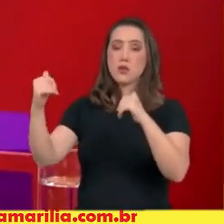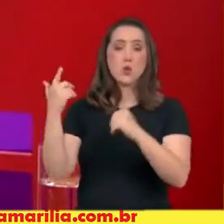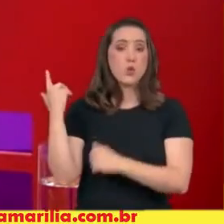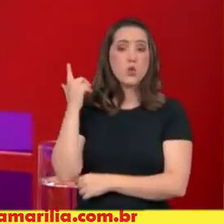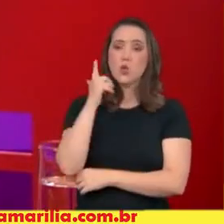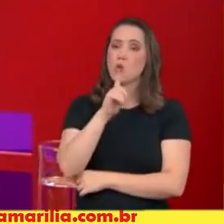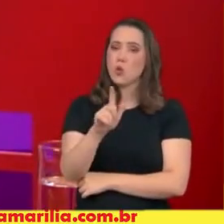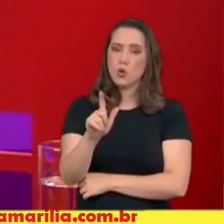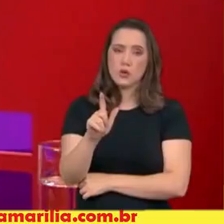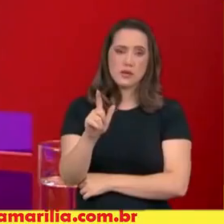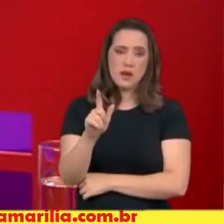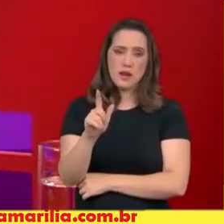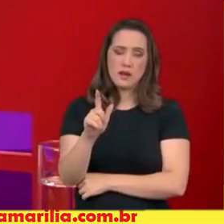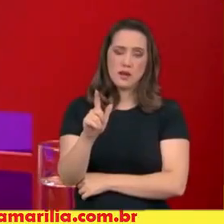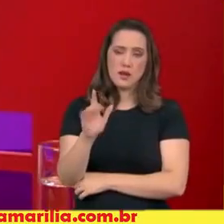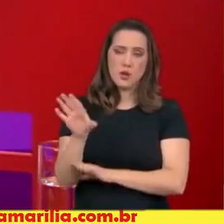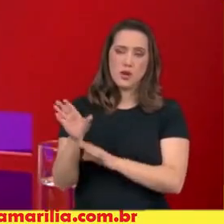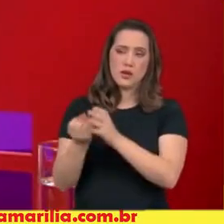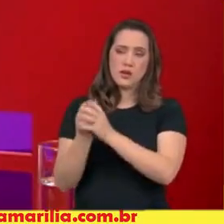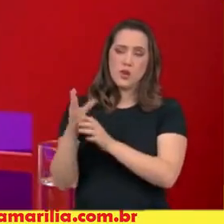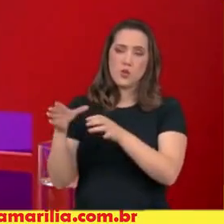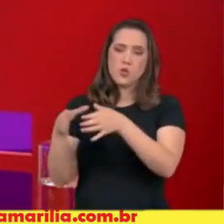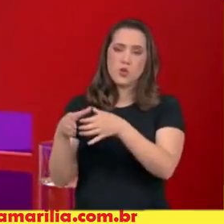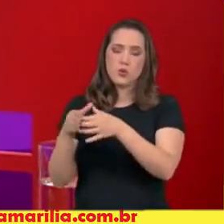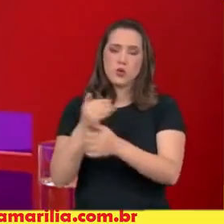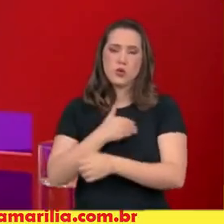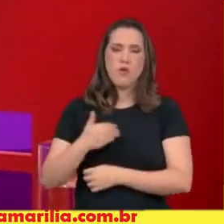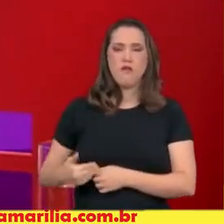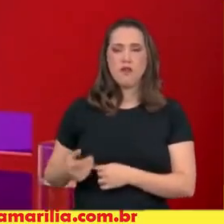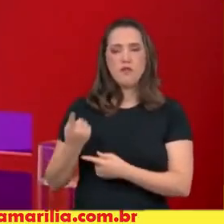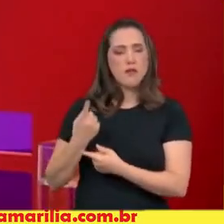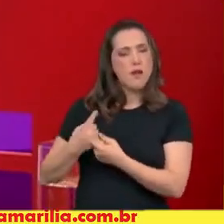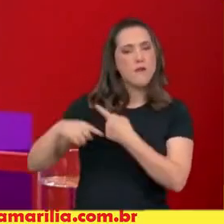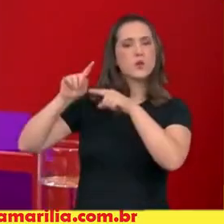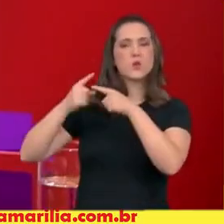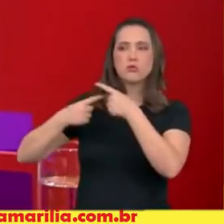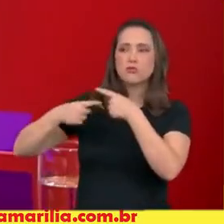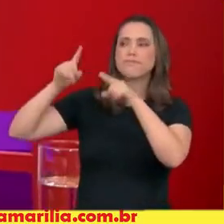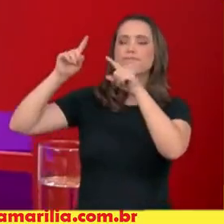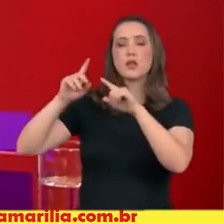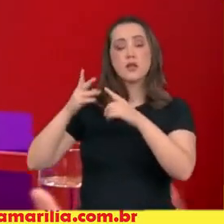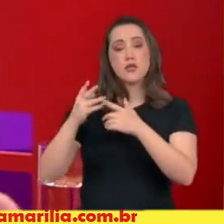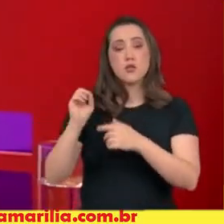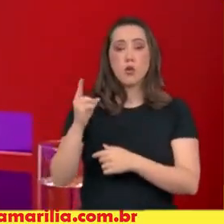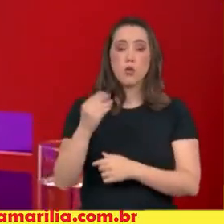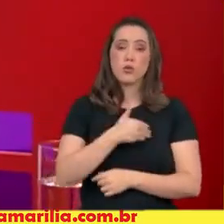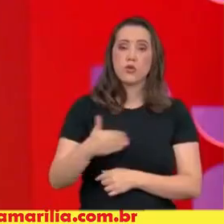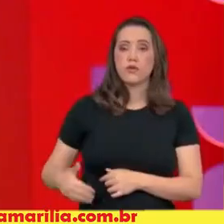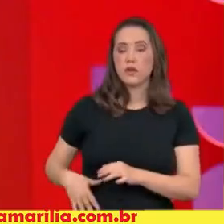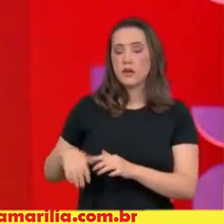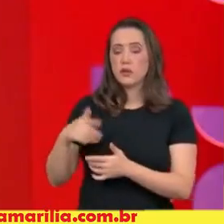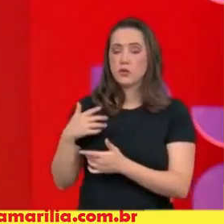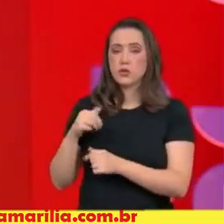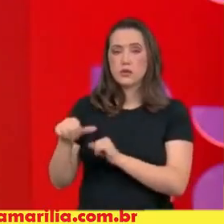na política, não consegue formar um governo revolucionário, não conseguem formar um governo de transição. Porque você não tem organização